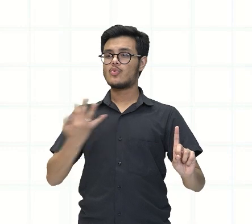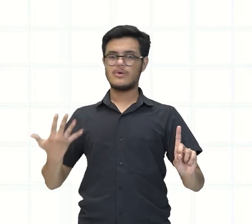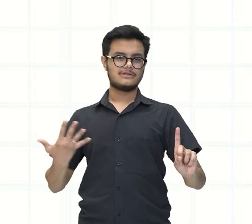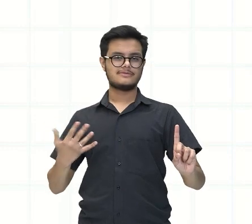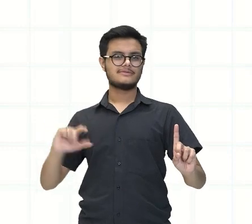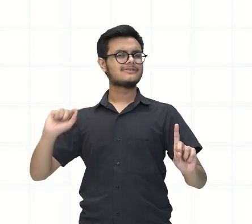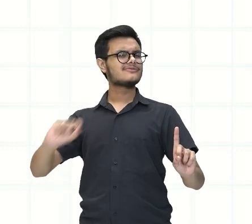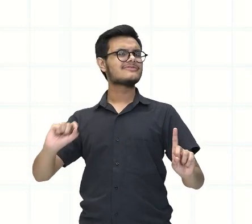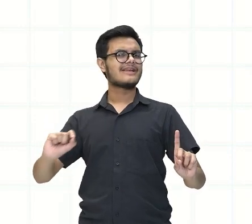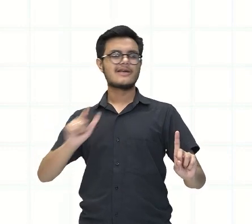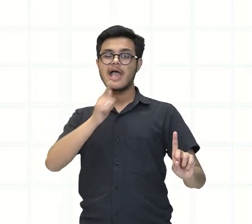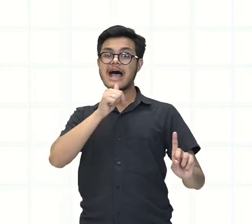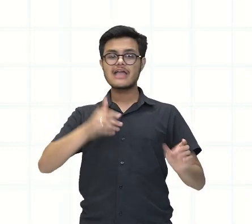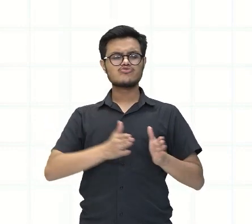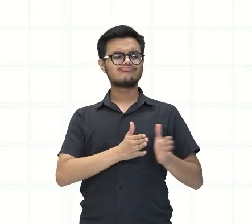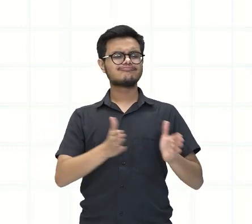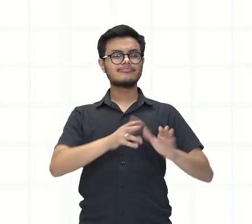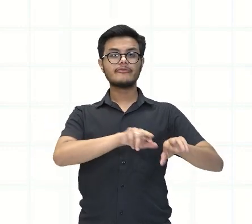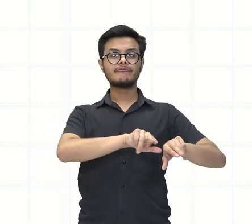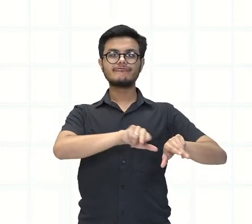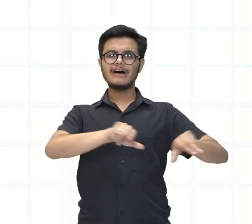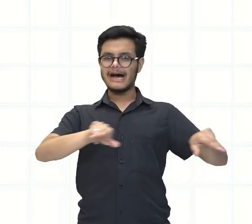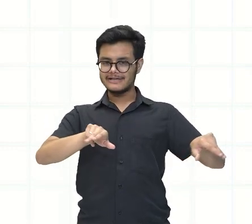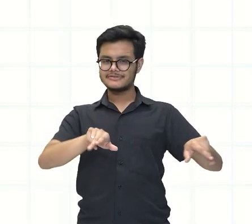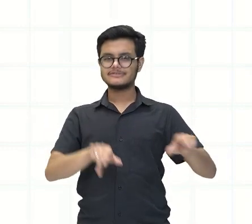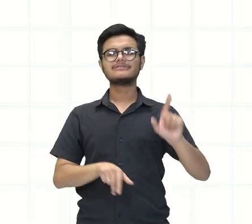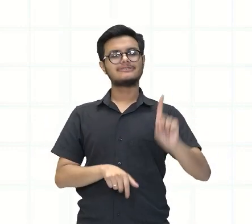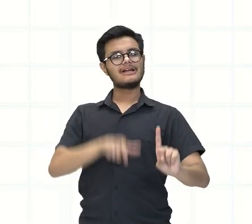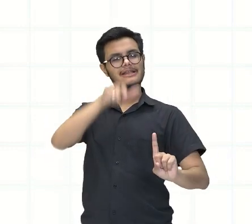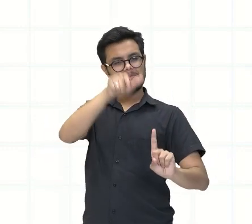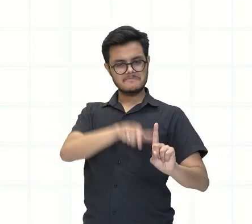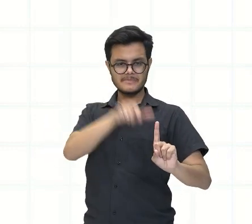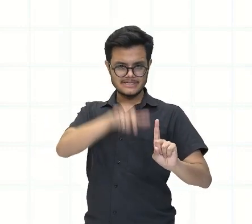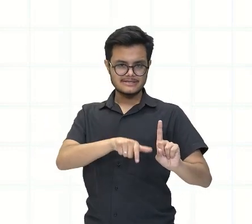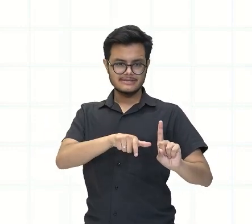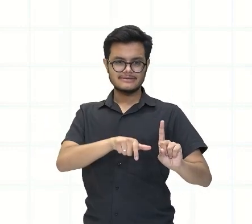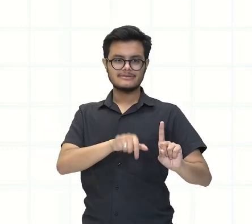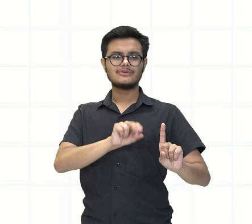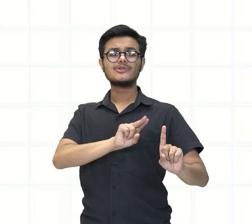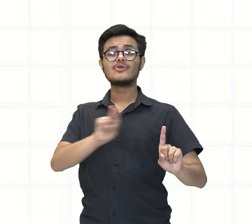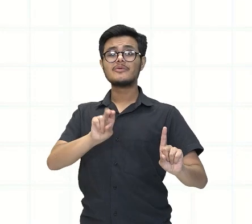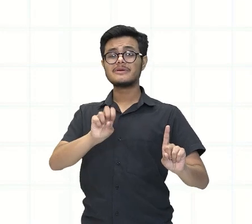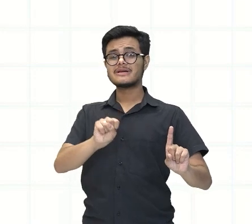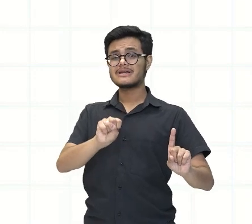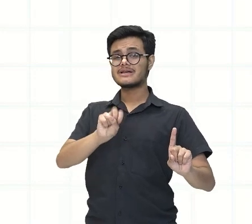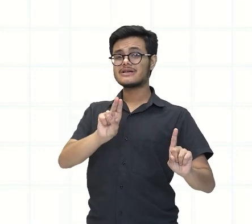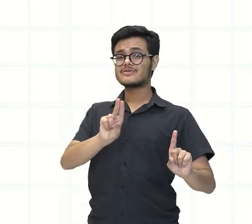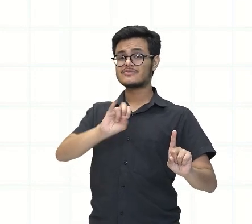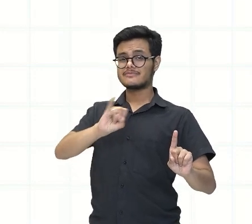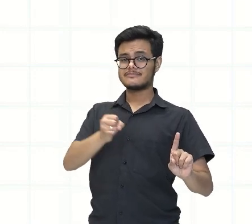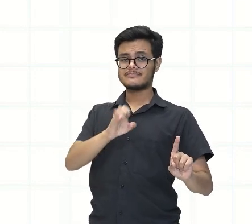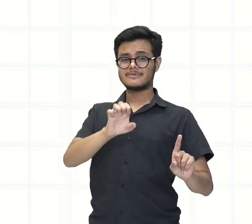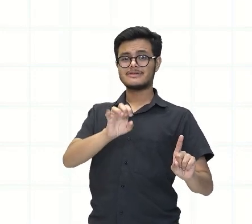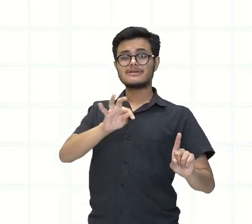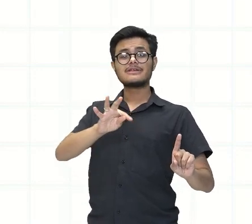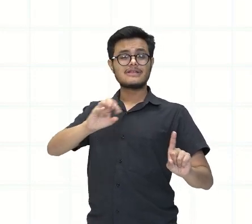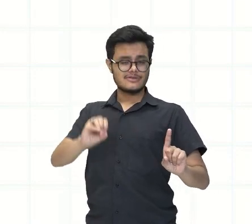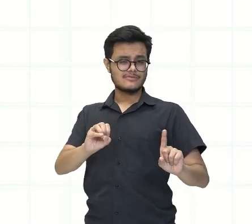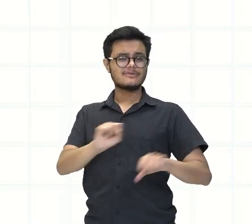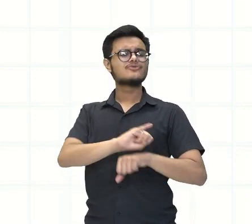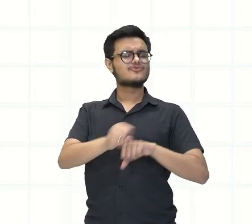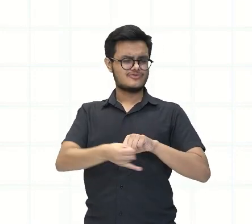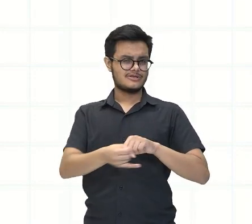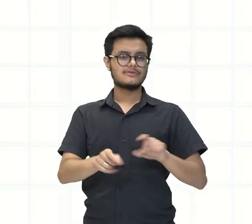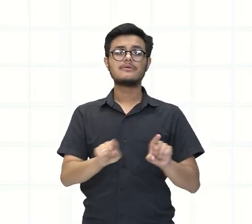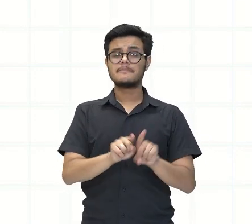item envolvido. Estamos falando de um elemento que é plural, correto? E aí, no caso, nota então que este meu verbo está